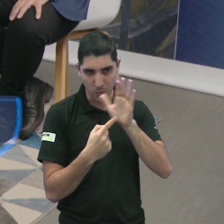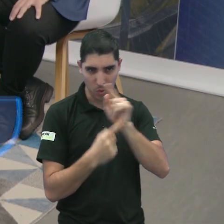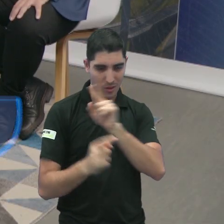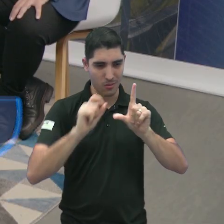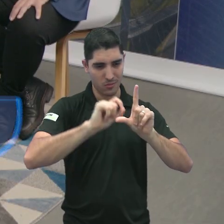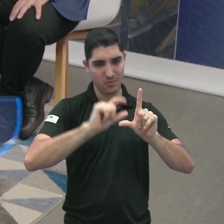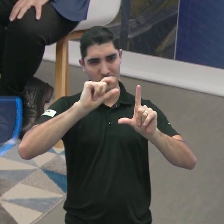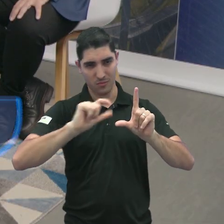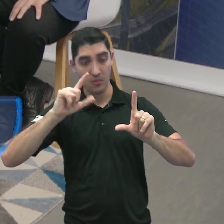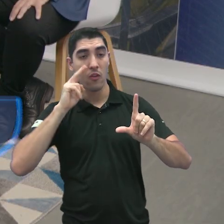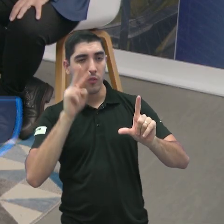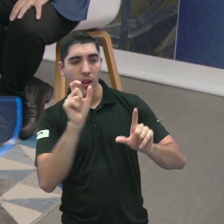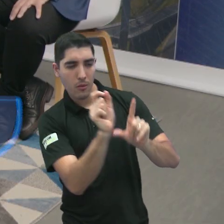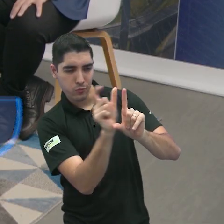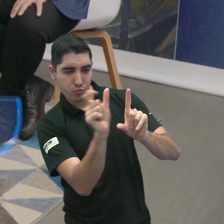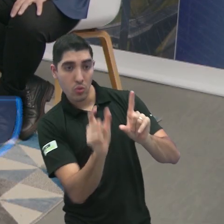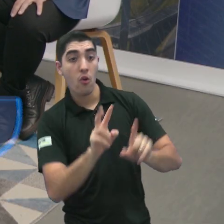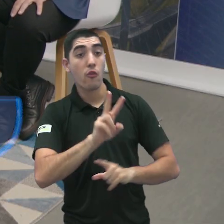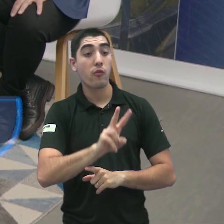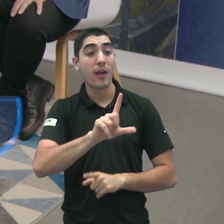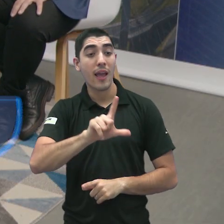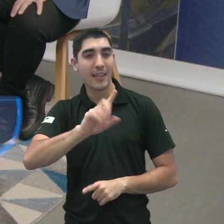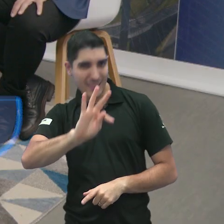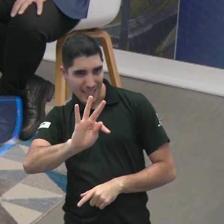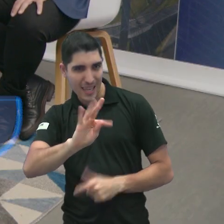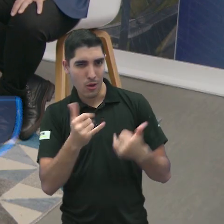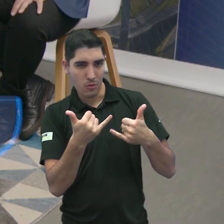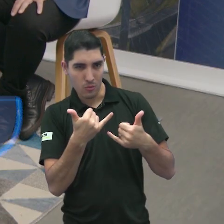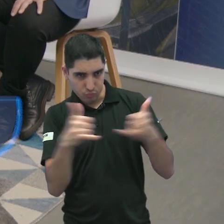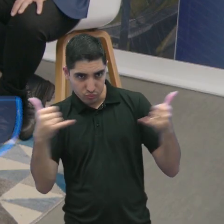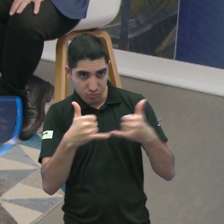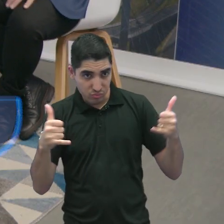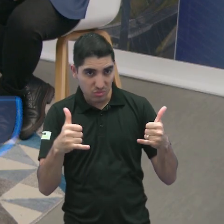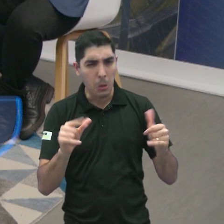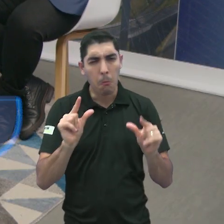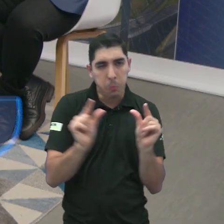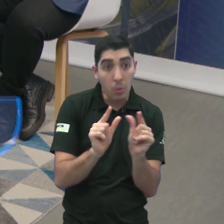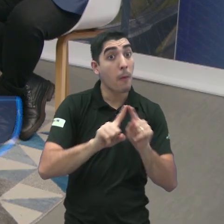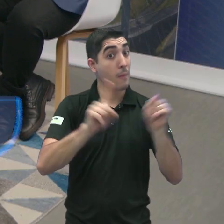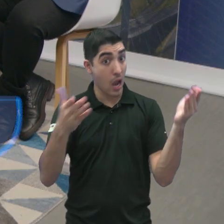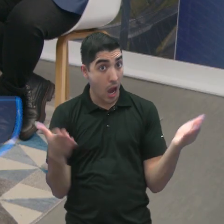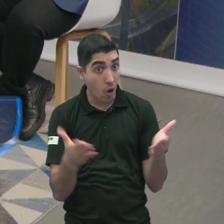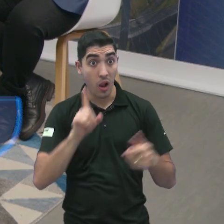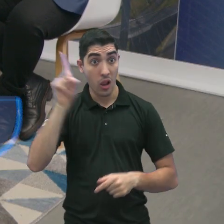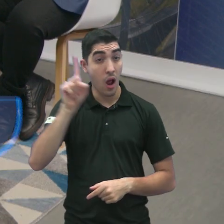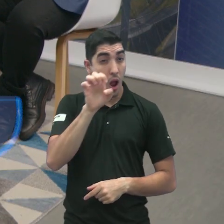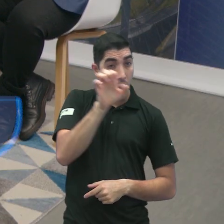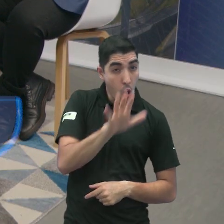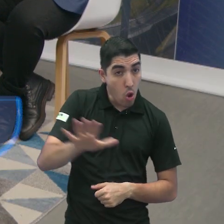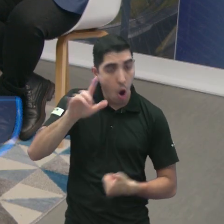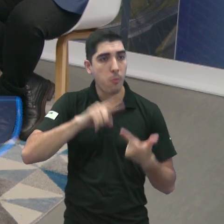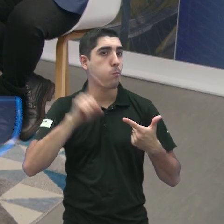pouquinho, no gráfico a gente viu o VLT elétrico muito pequenininho. Isso já não é realidade nas grandes cidades da